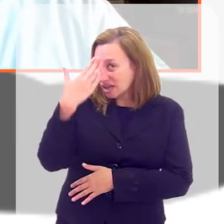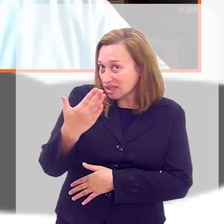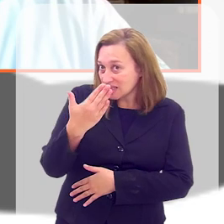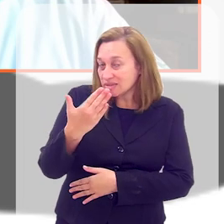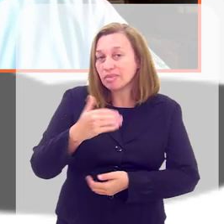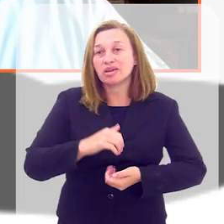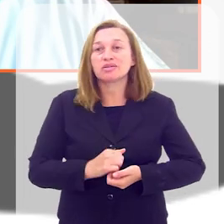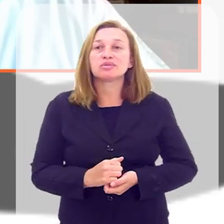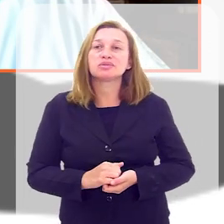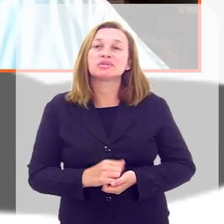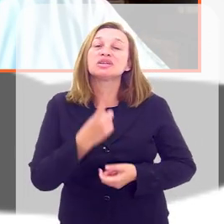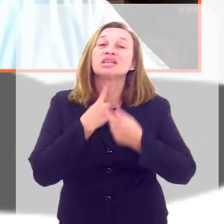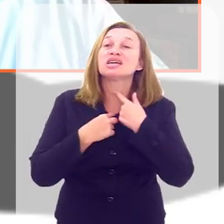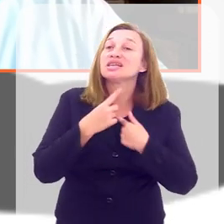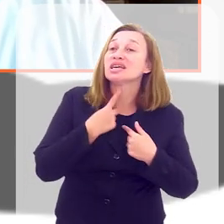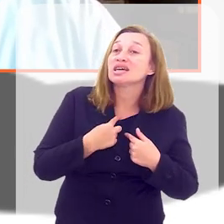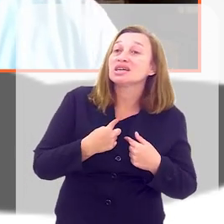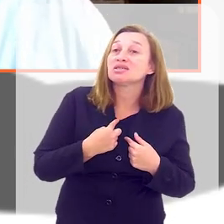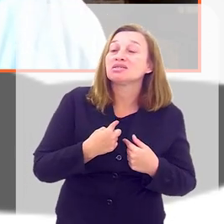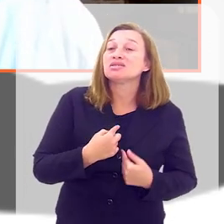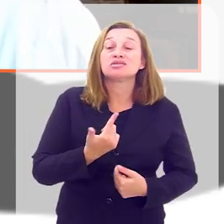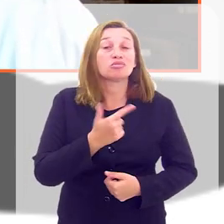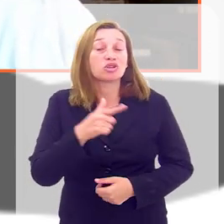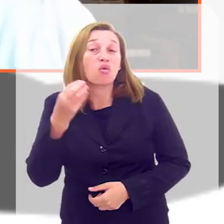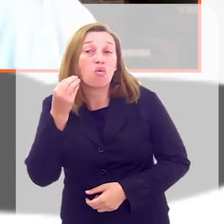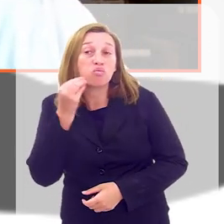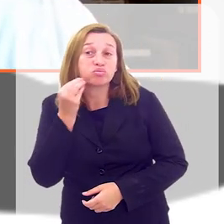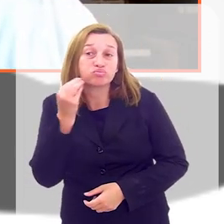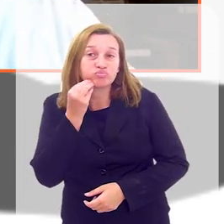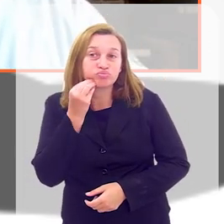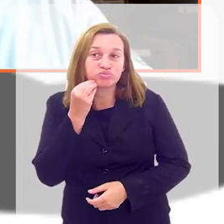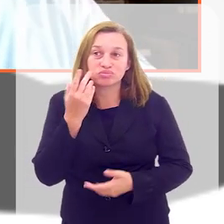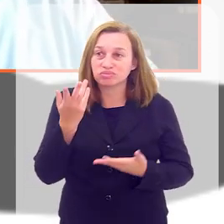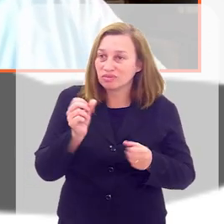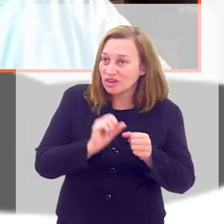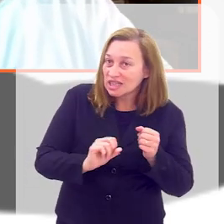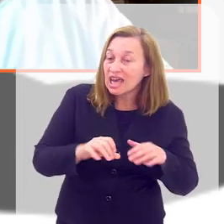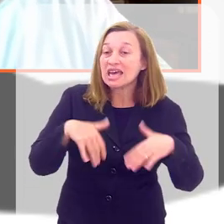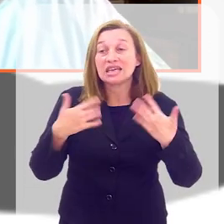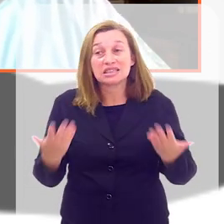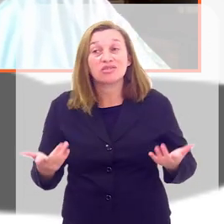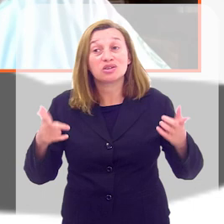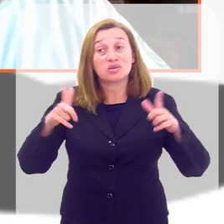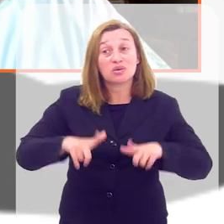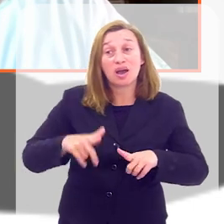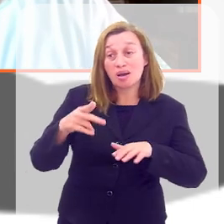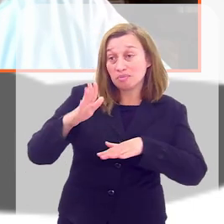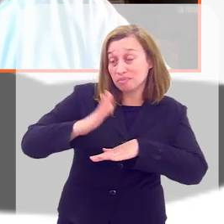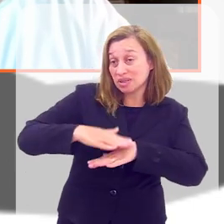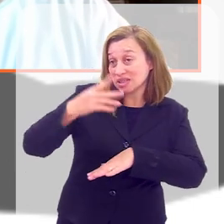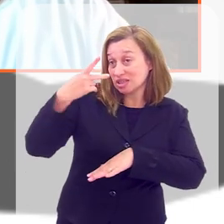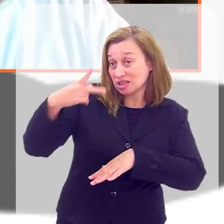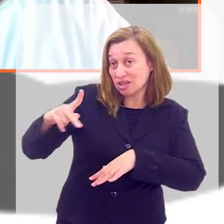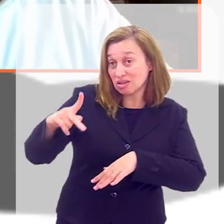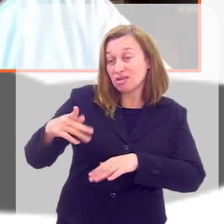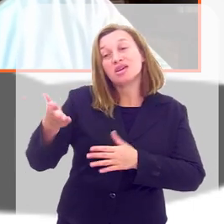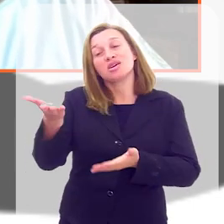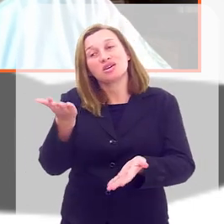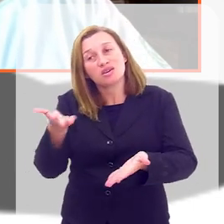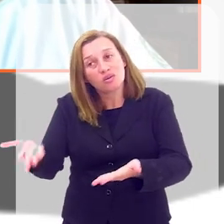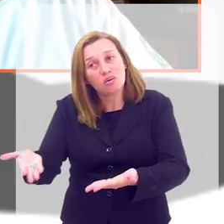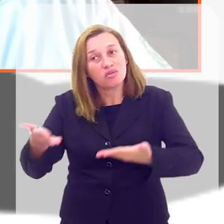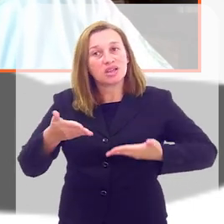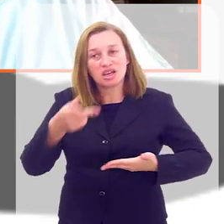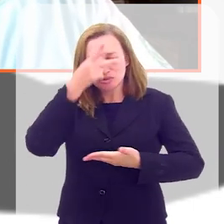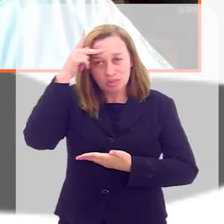público e os agradecimentos que você deseja fazer e ainda não teve eventualmente oportunidade de dar então esse espaço